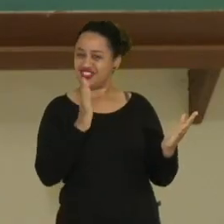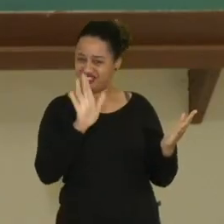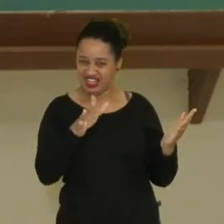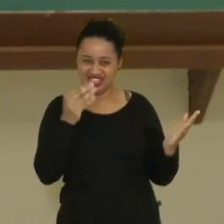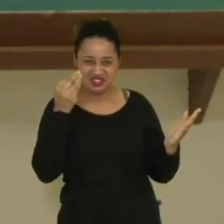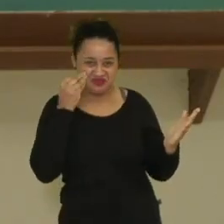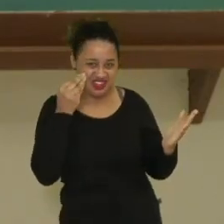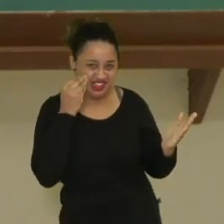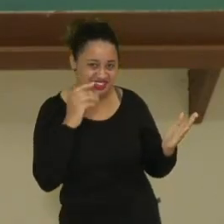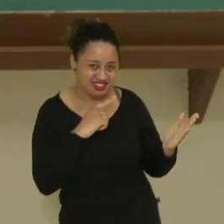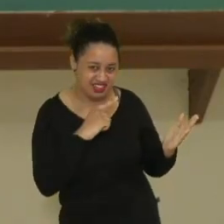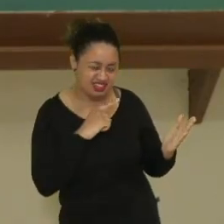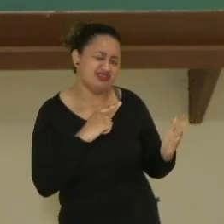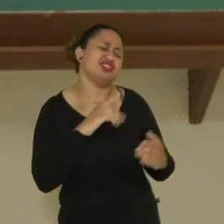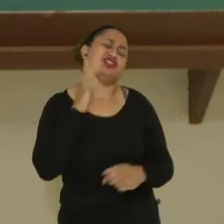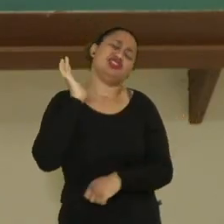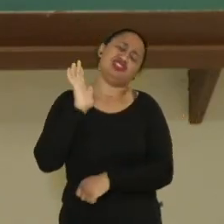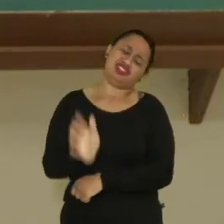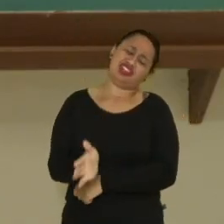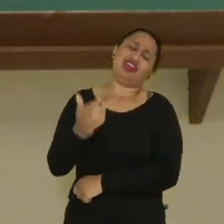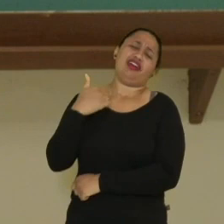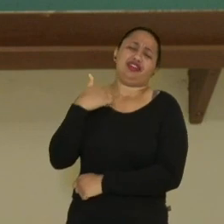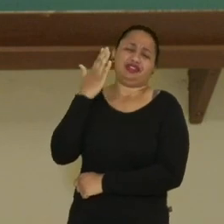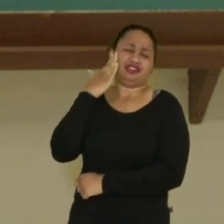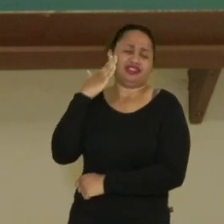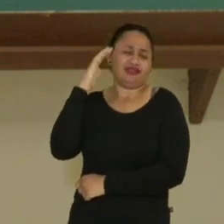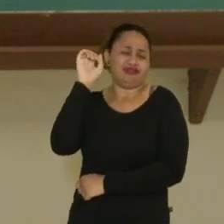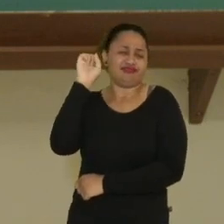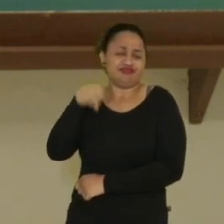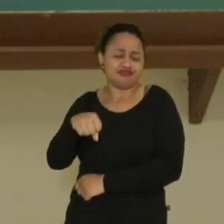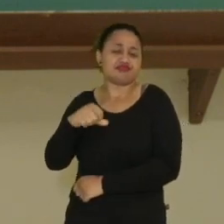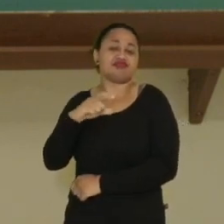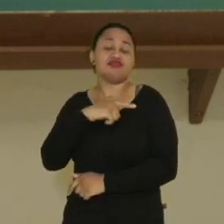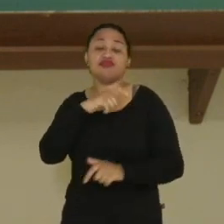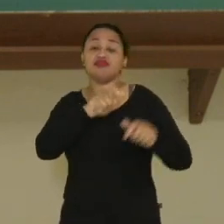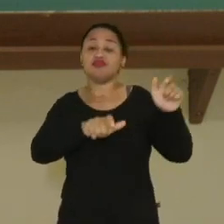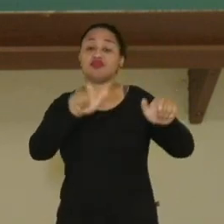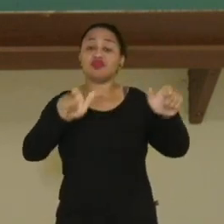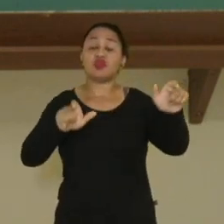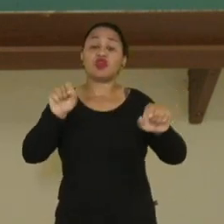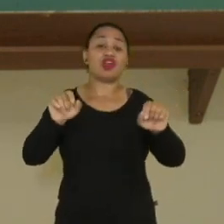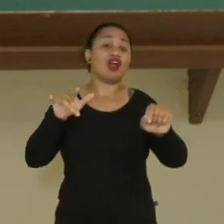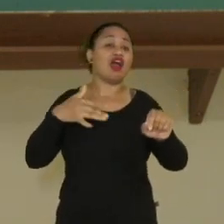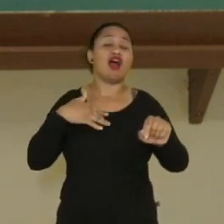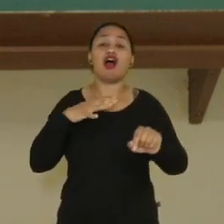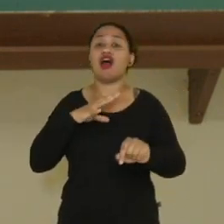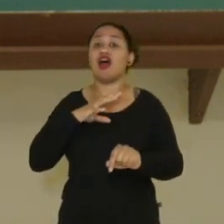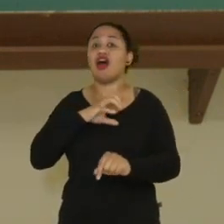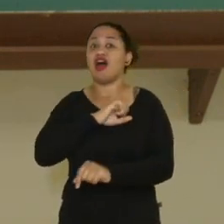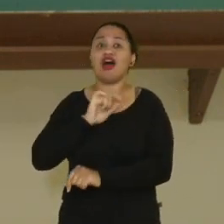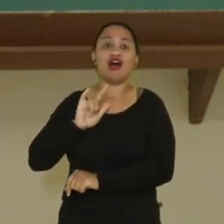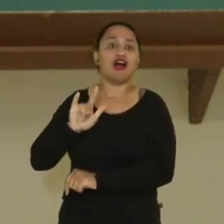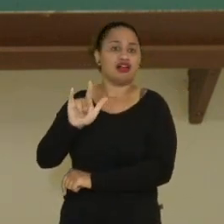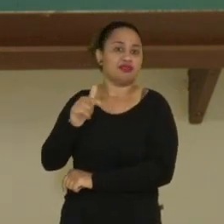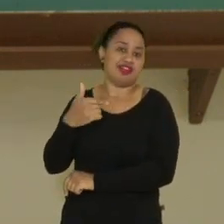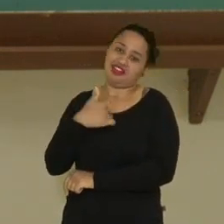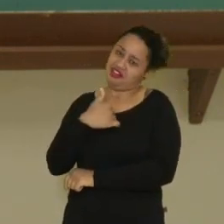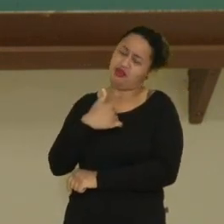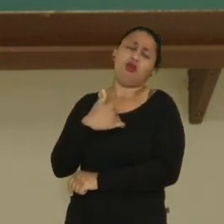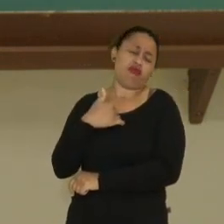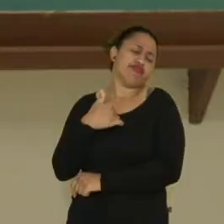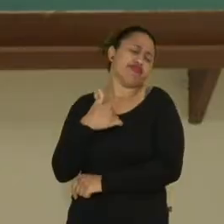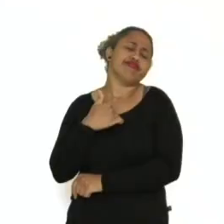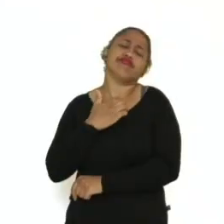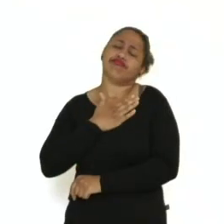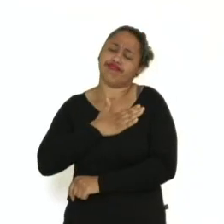esteve? Claro que já, que eu sei, né? E existem pessoas que amam fazer isso. Eu, por exemplo.